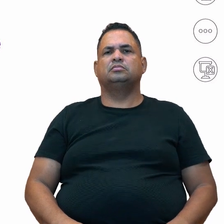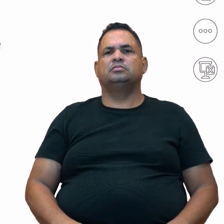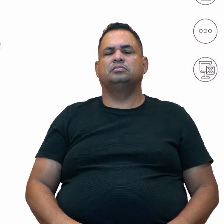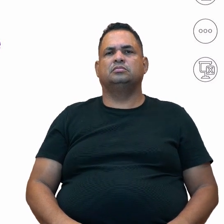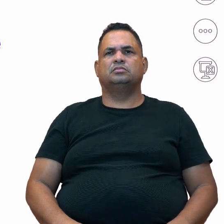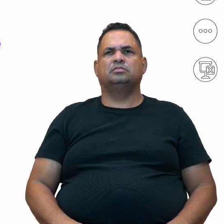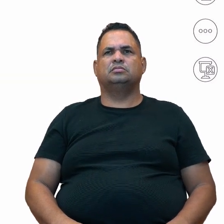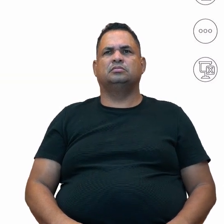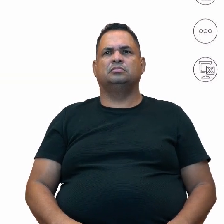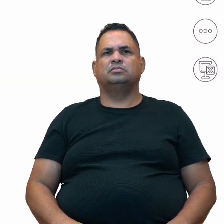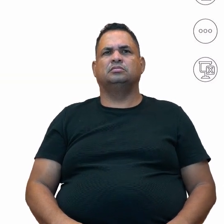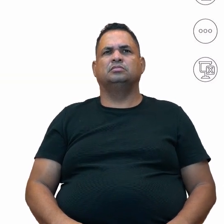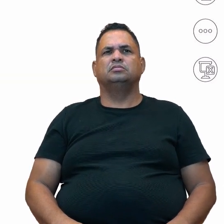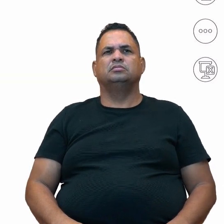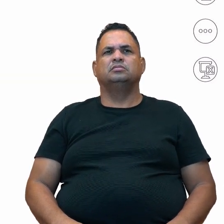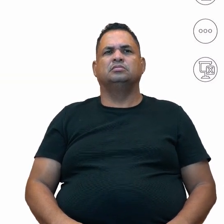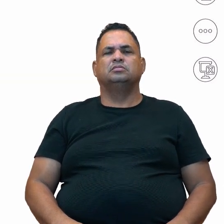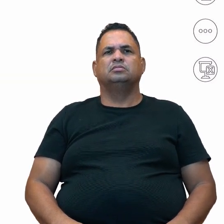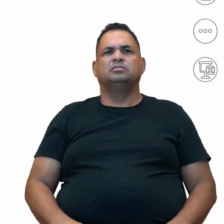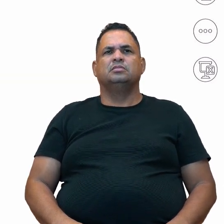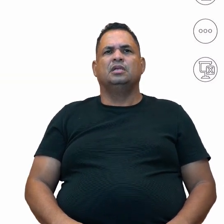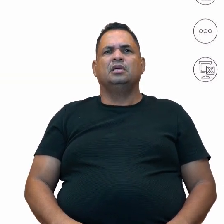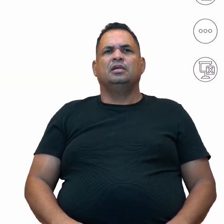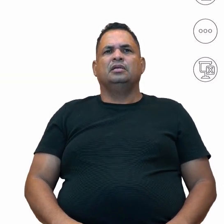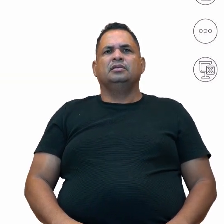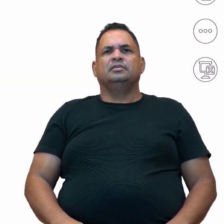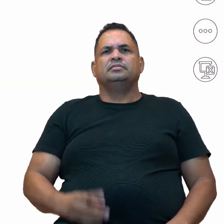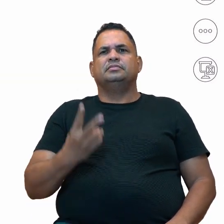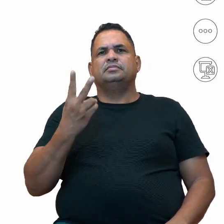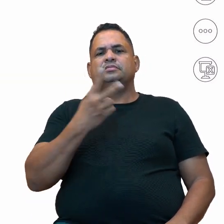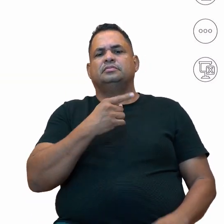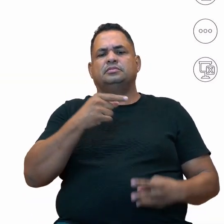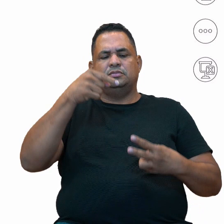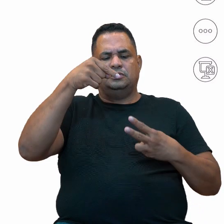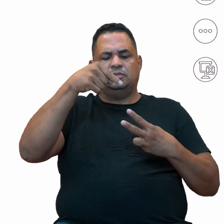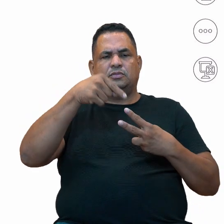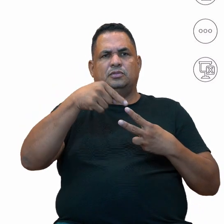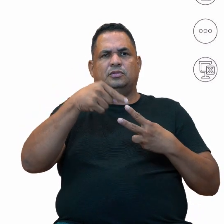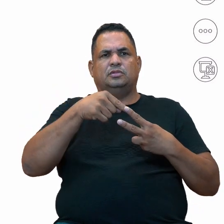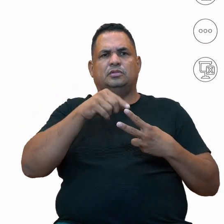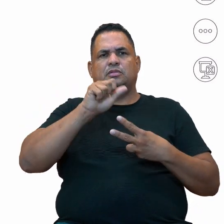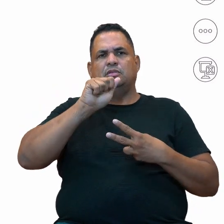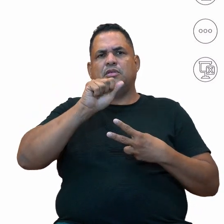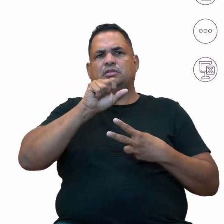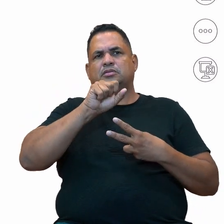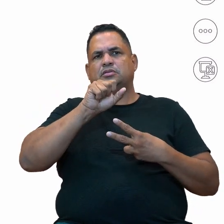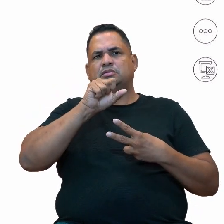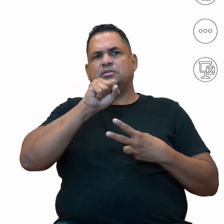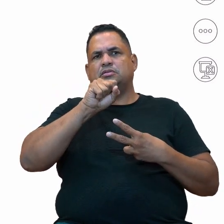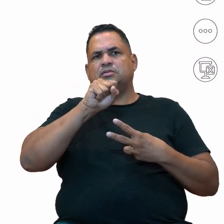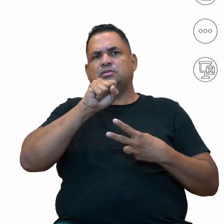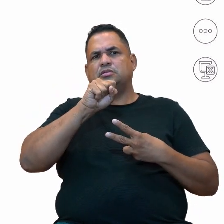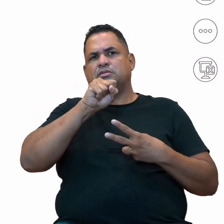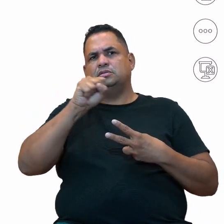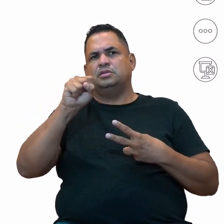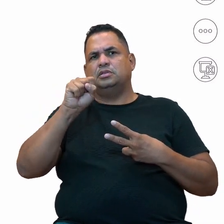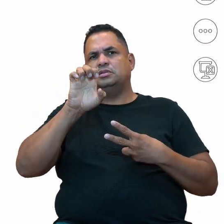somente, tá? Então, a gente tem a classificação entre reprodução